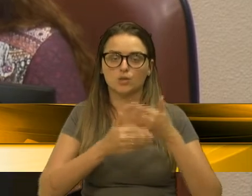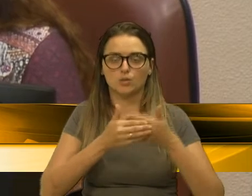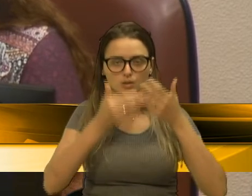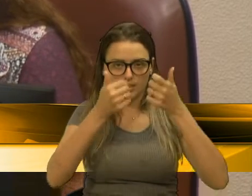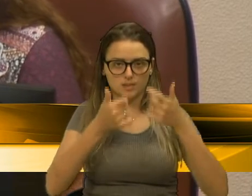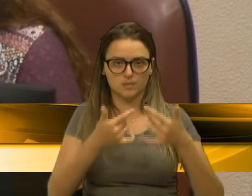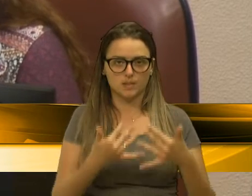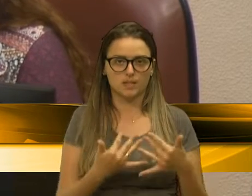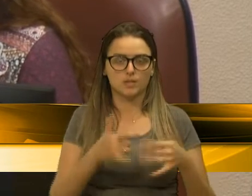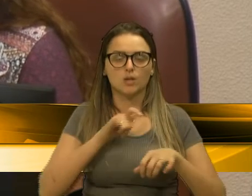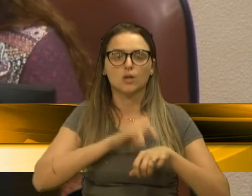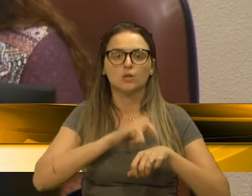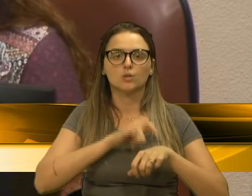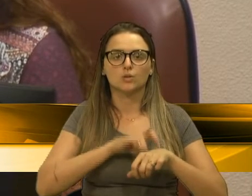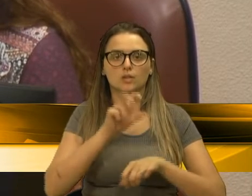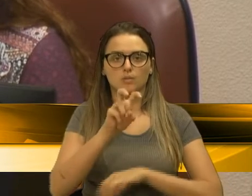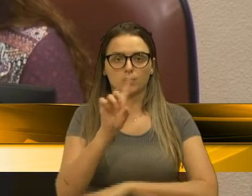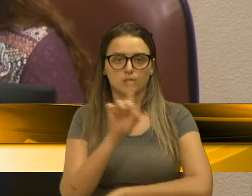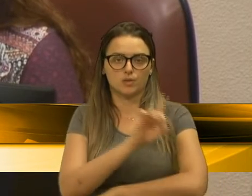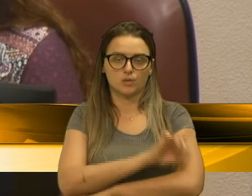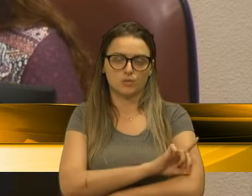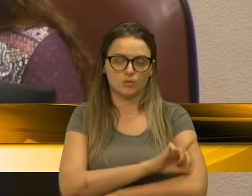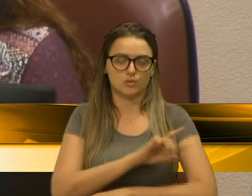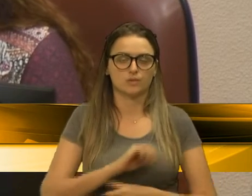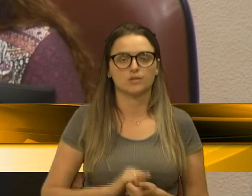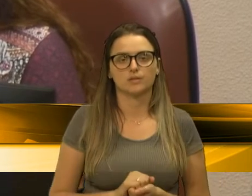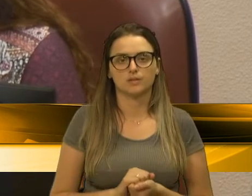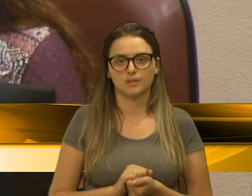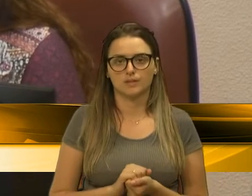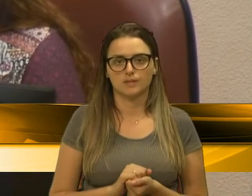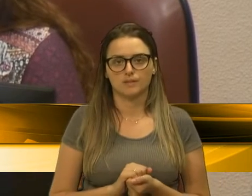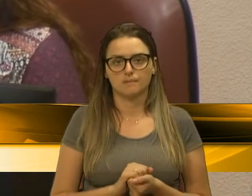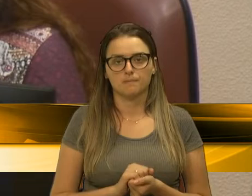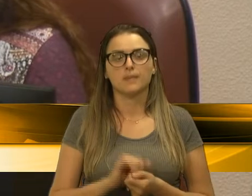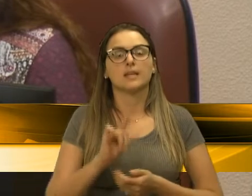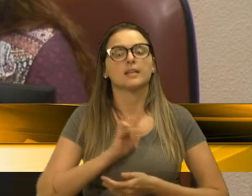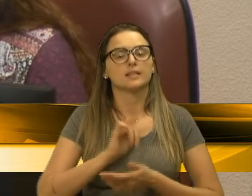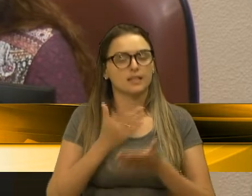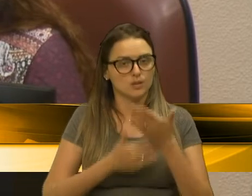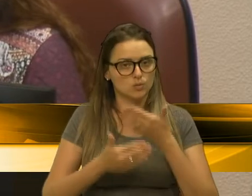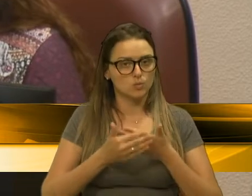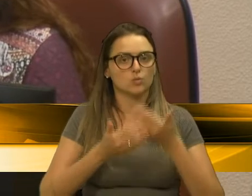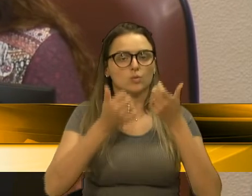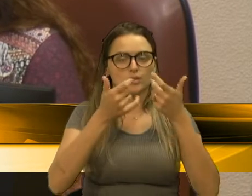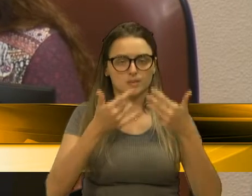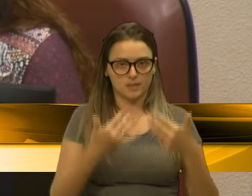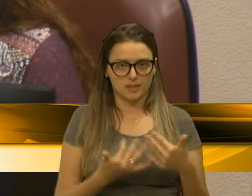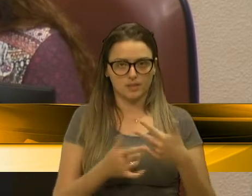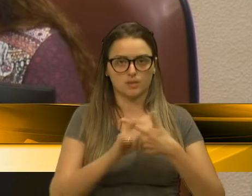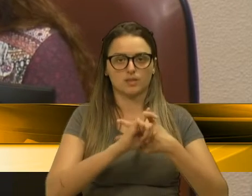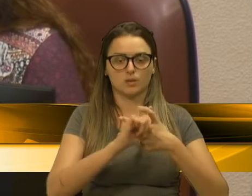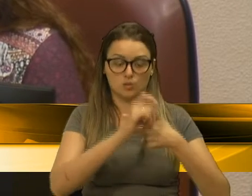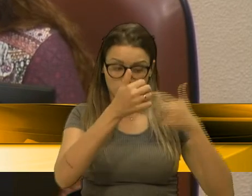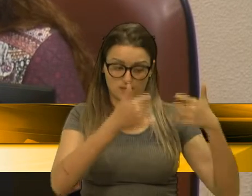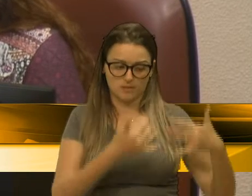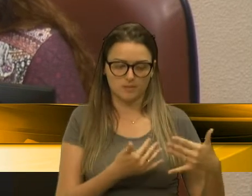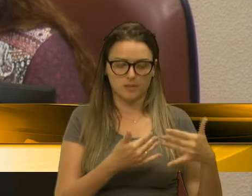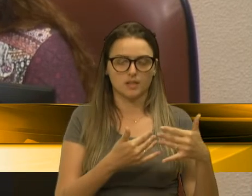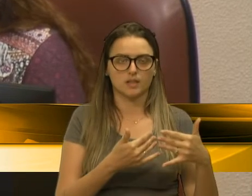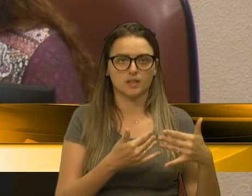julgar necessário no prazo de 5 dias úteis. Prestados os esclarecimentos pelo Poder Executivo, a